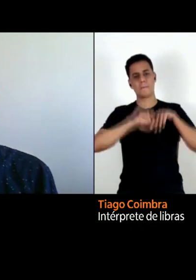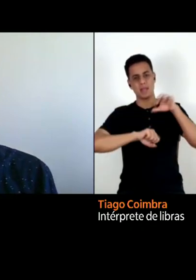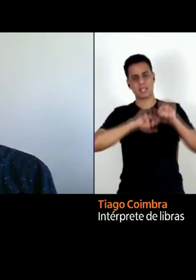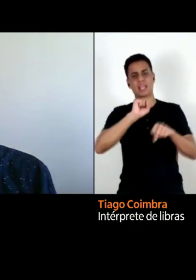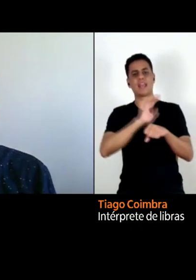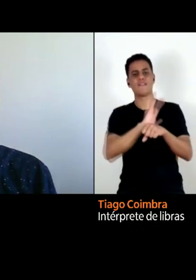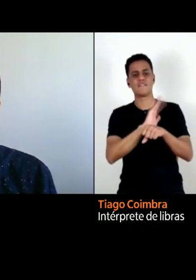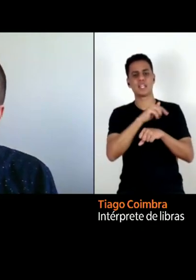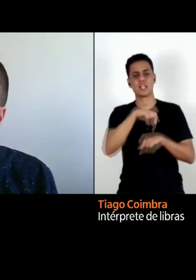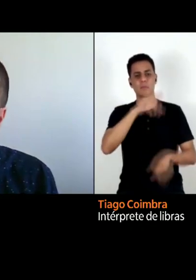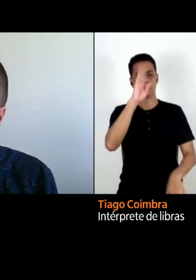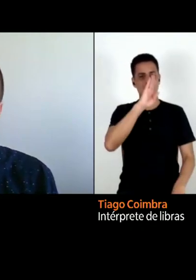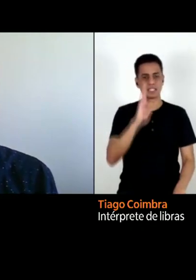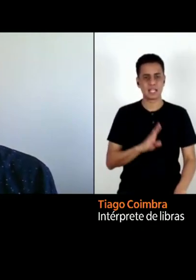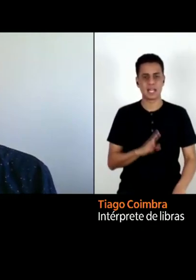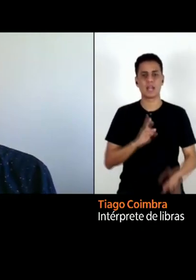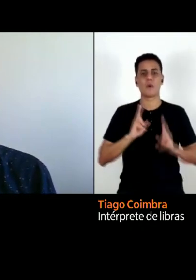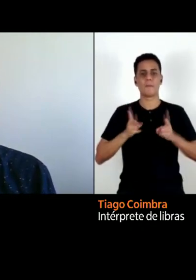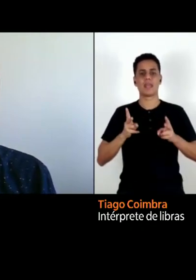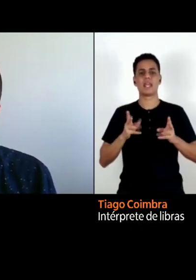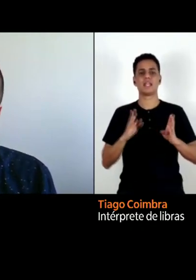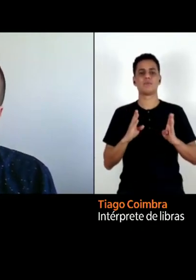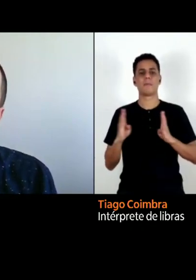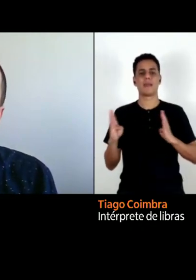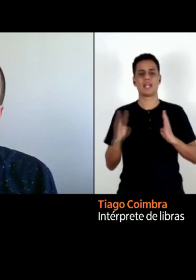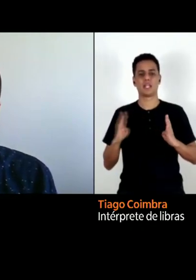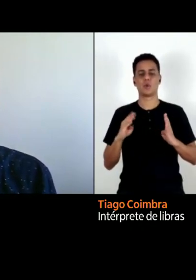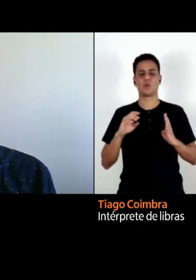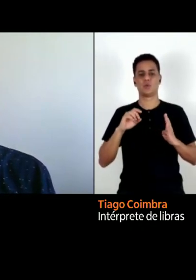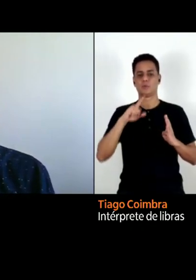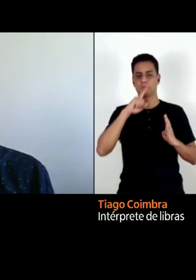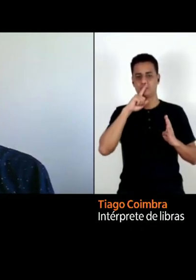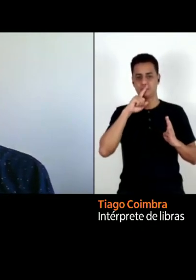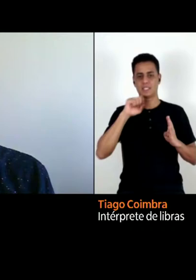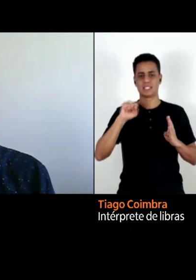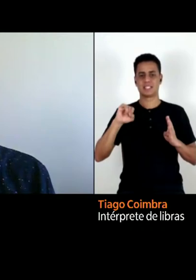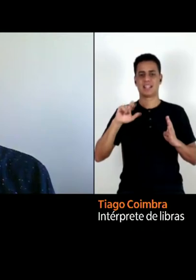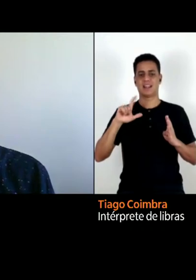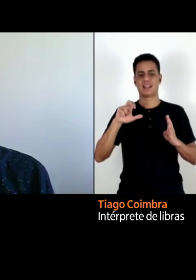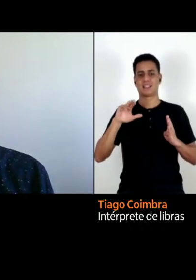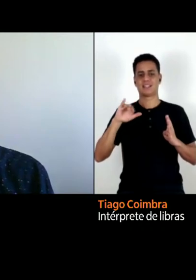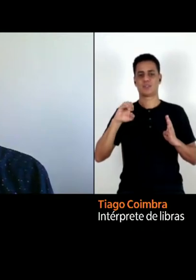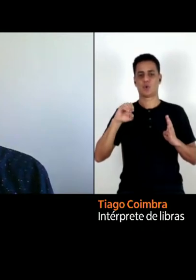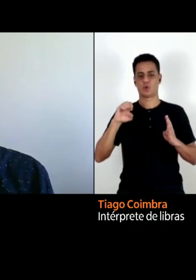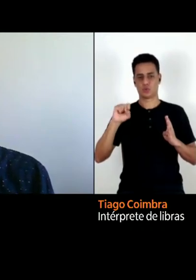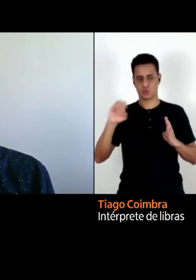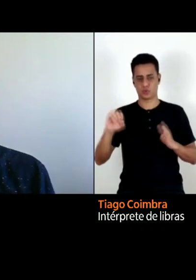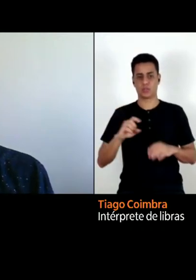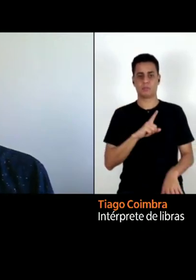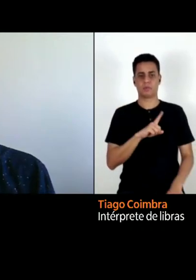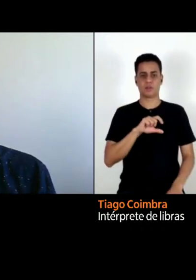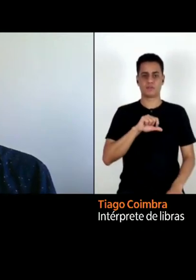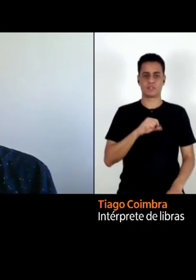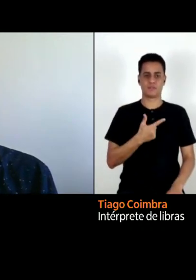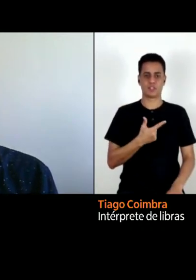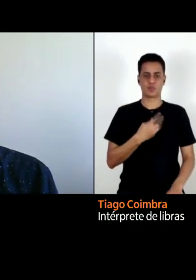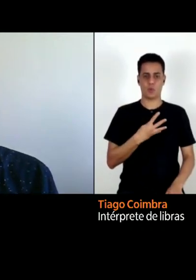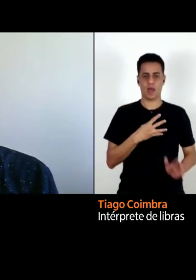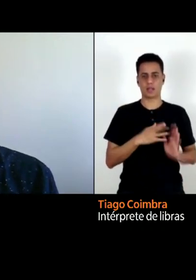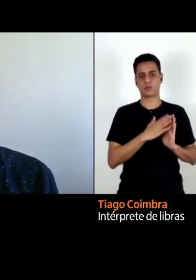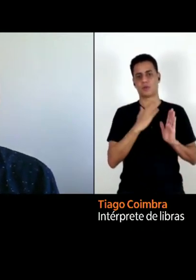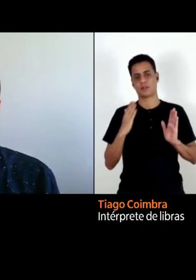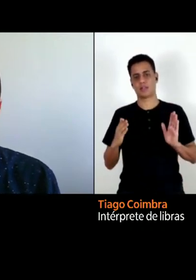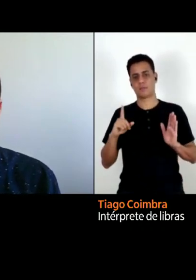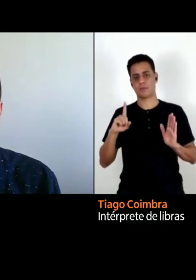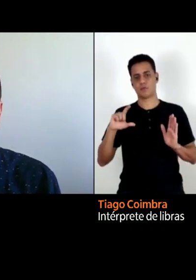brasileiros do período silencioso, produzidos entre 1924 e 1931, citados